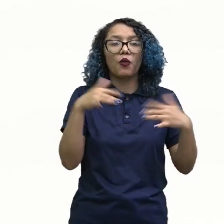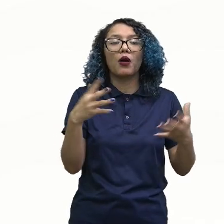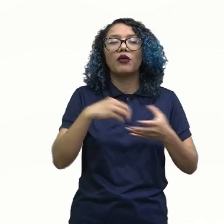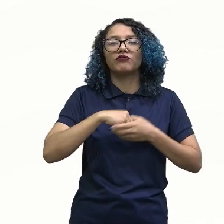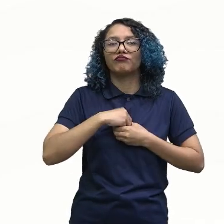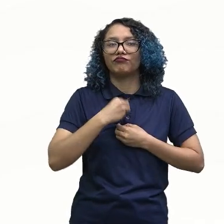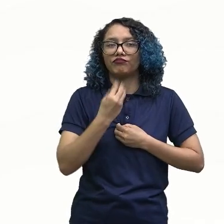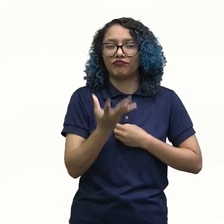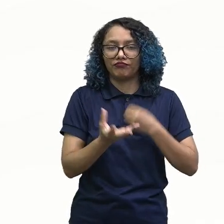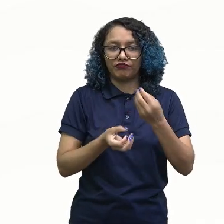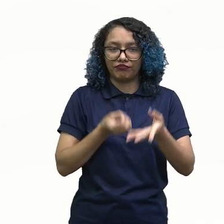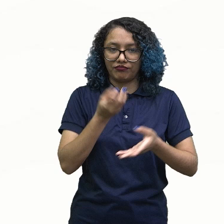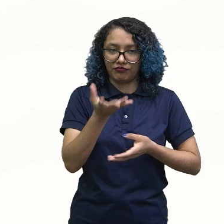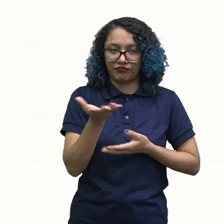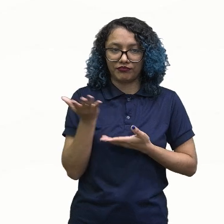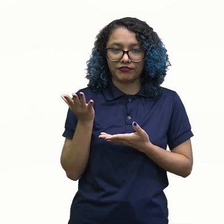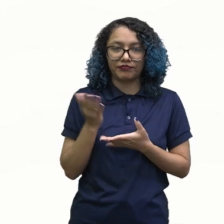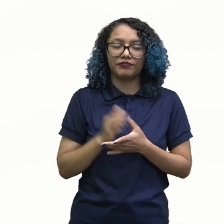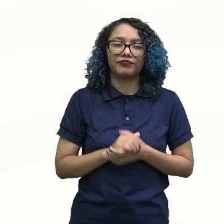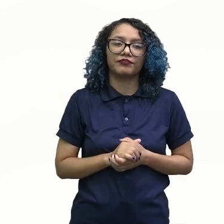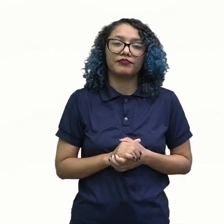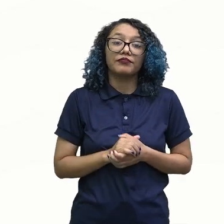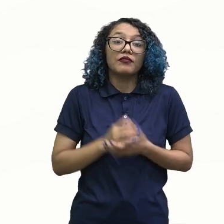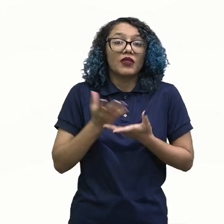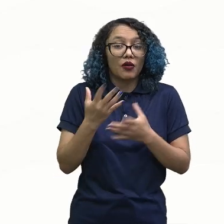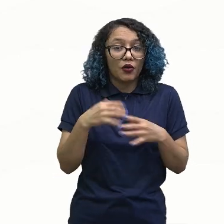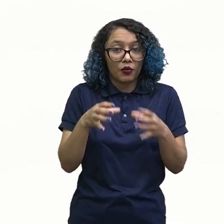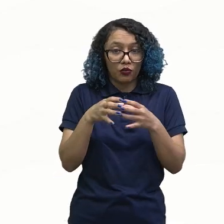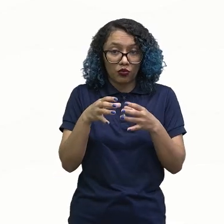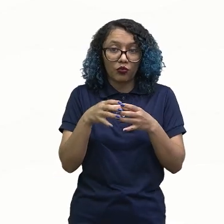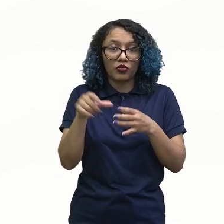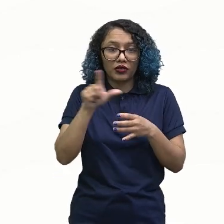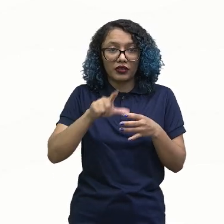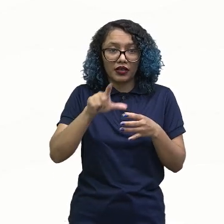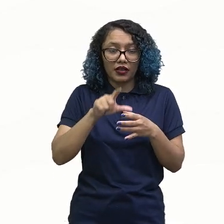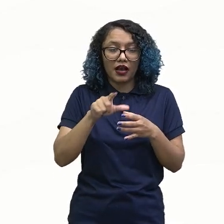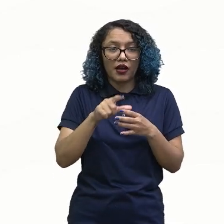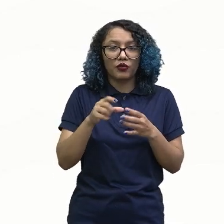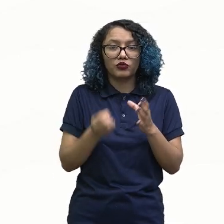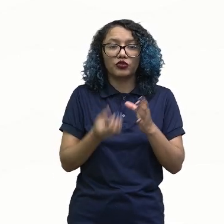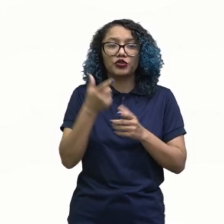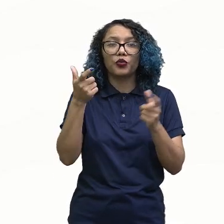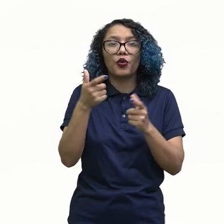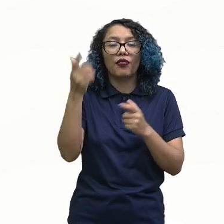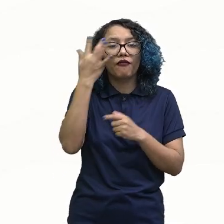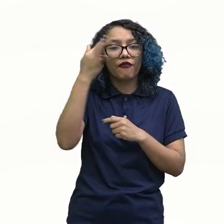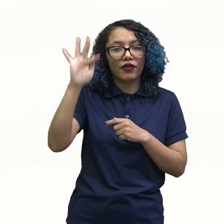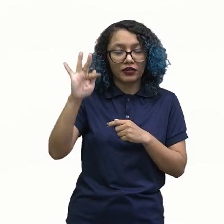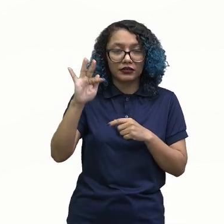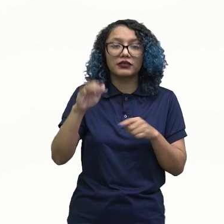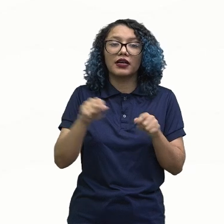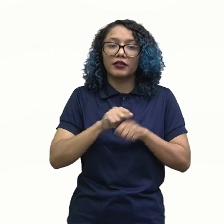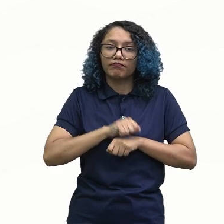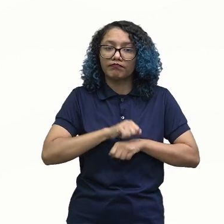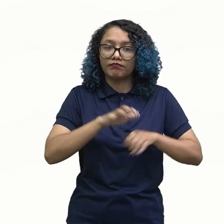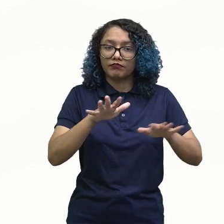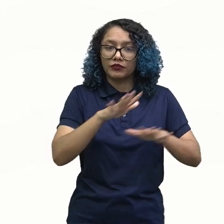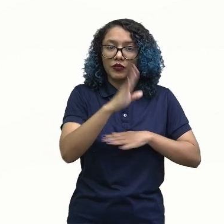comigo. Parnasianismo é um movimento literário que advém da França e aparece no Brasil em